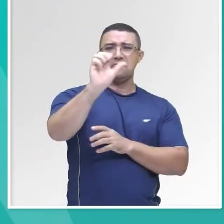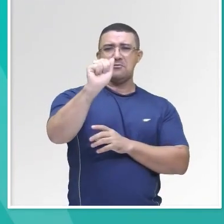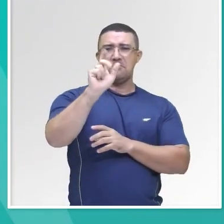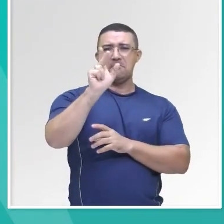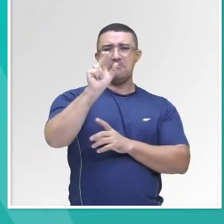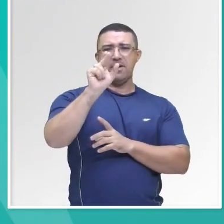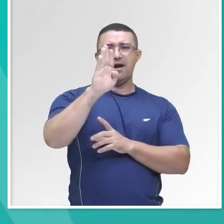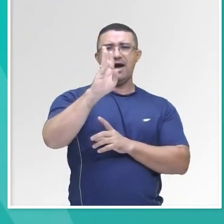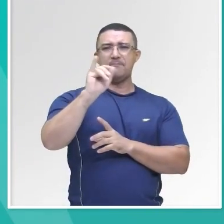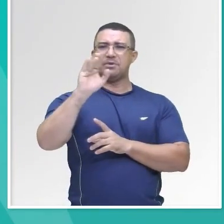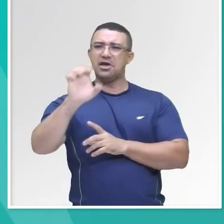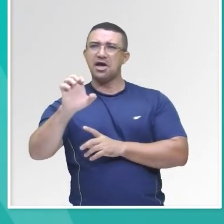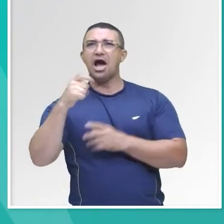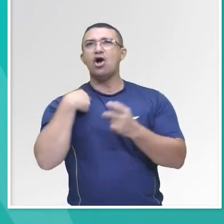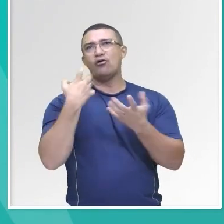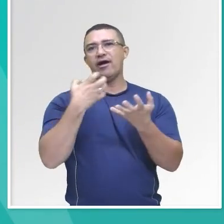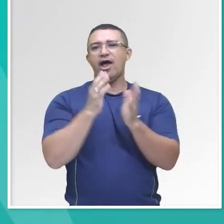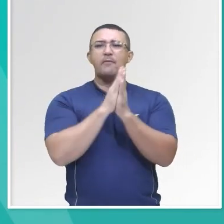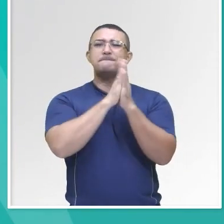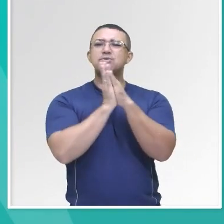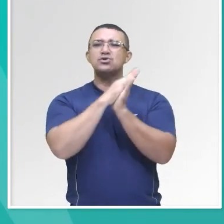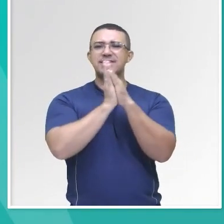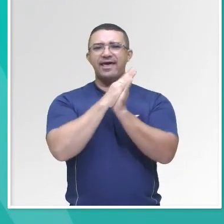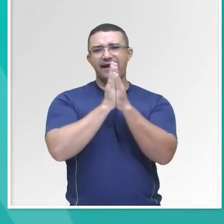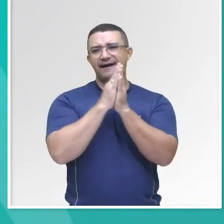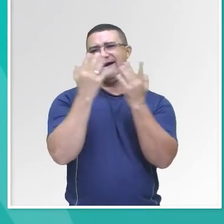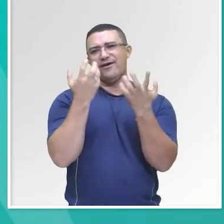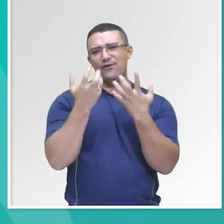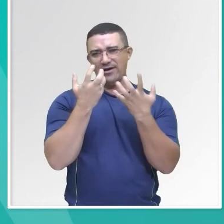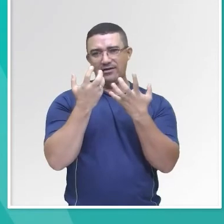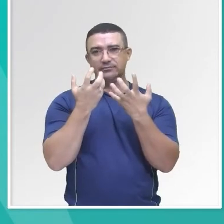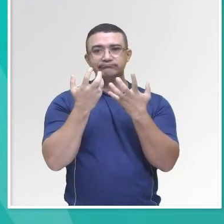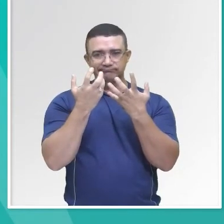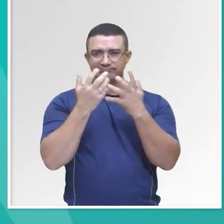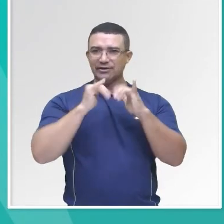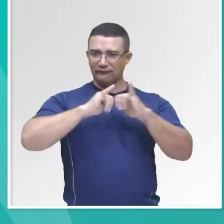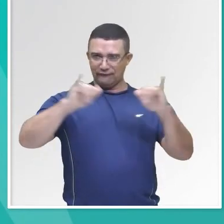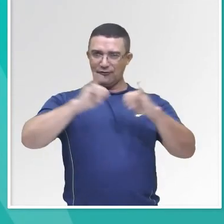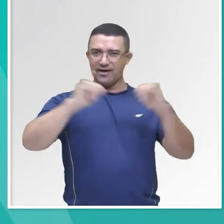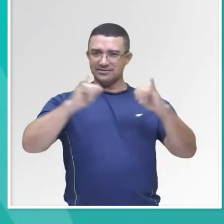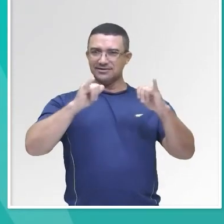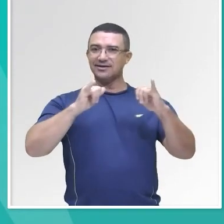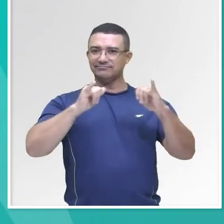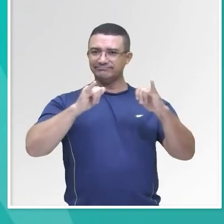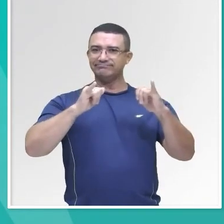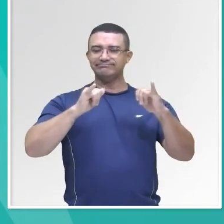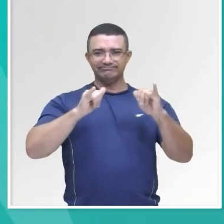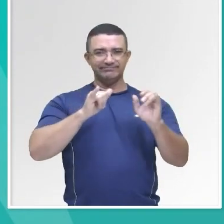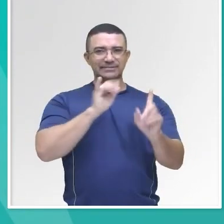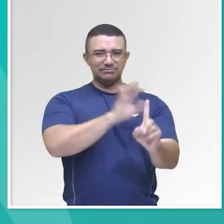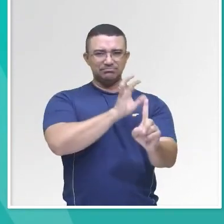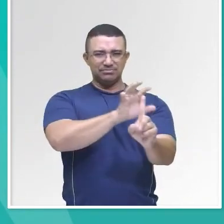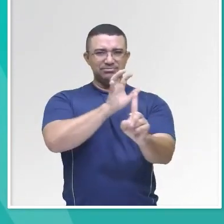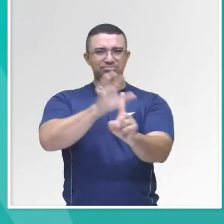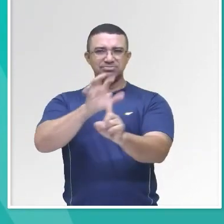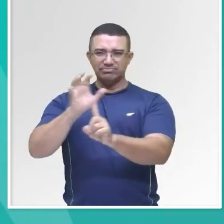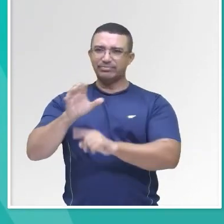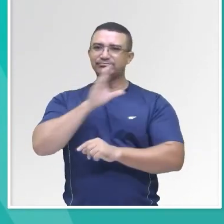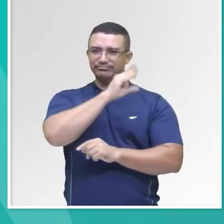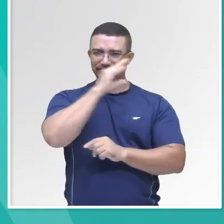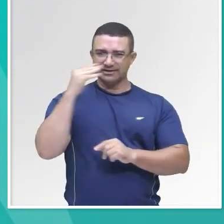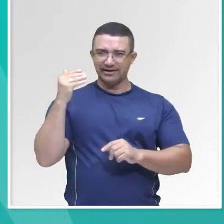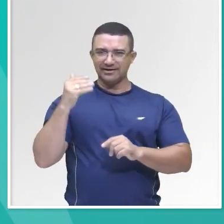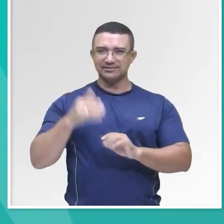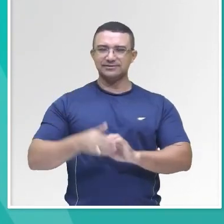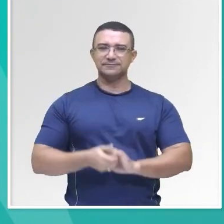daquele personagem assim. Então é isso, né? A mídia ele traz esses argumentos dessa forma. Aí